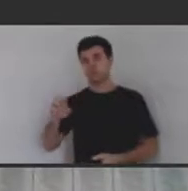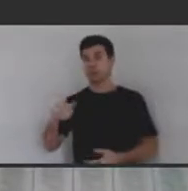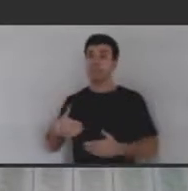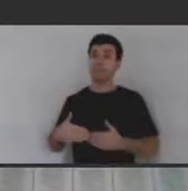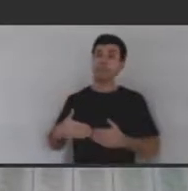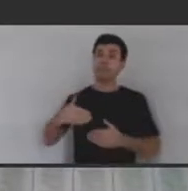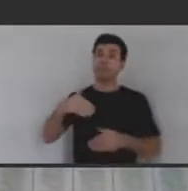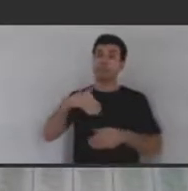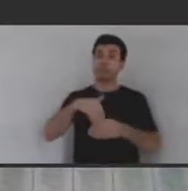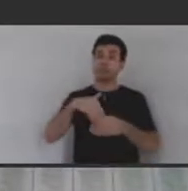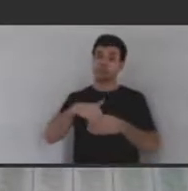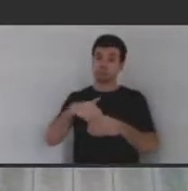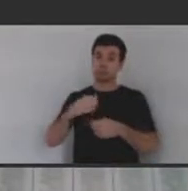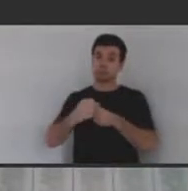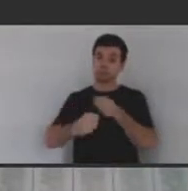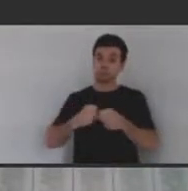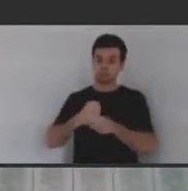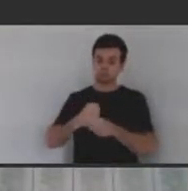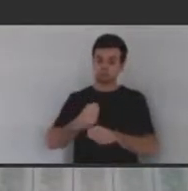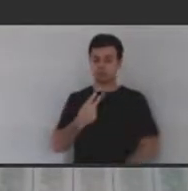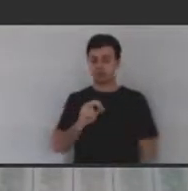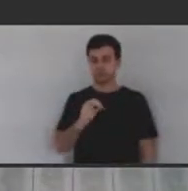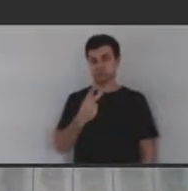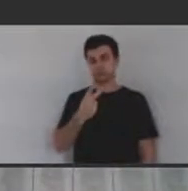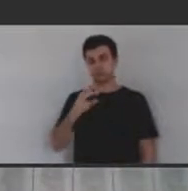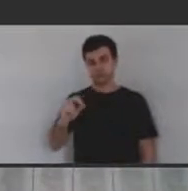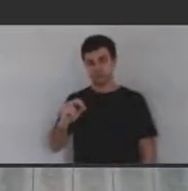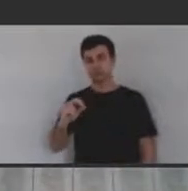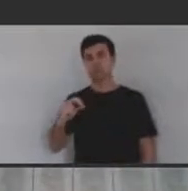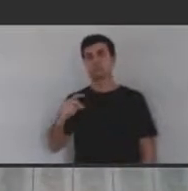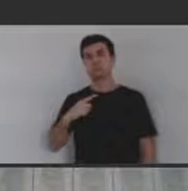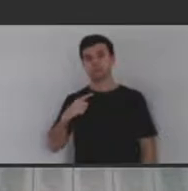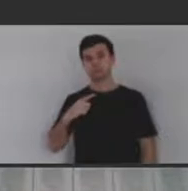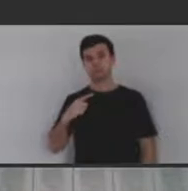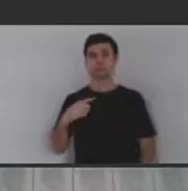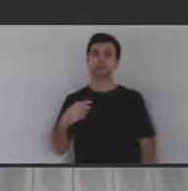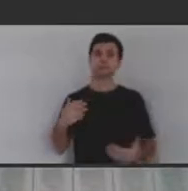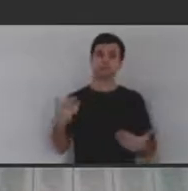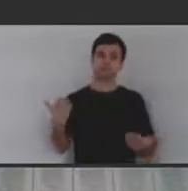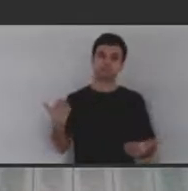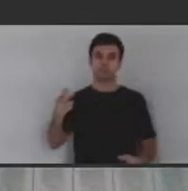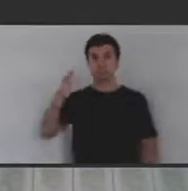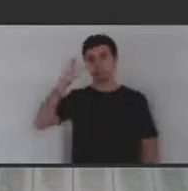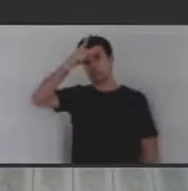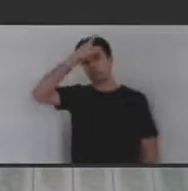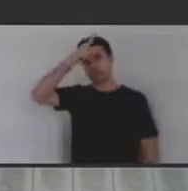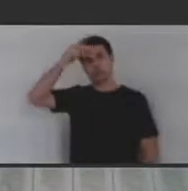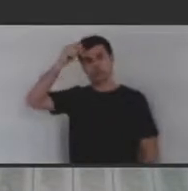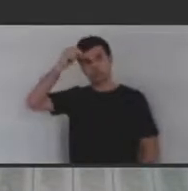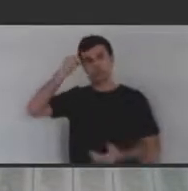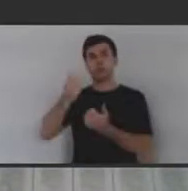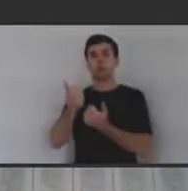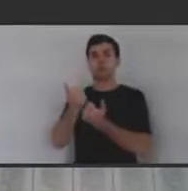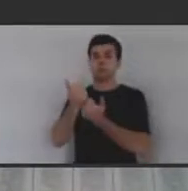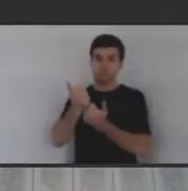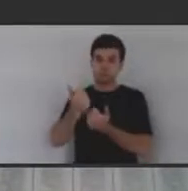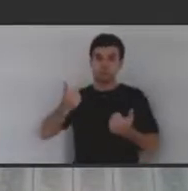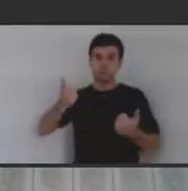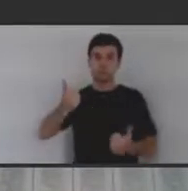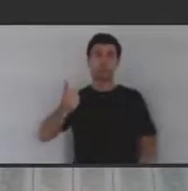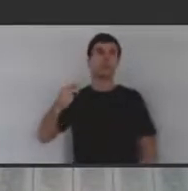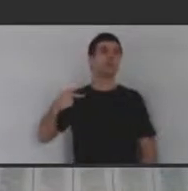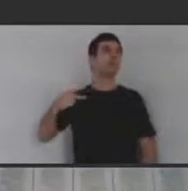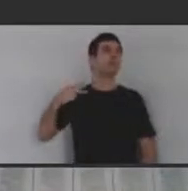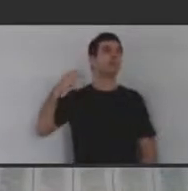de 2020. Considerando a realização das eleições para o prefeito, vice-prefeito e vereadores a serem realizadas nesse ano